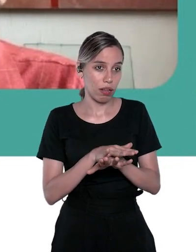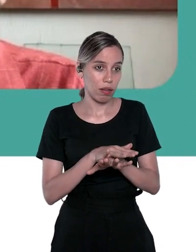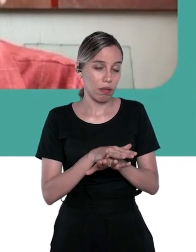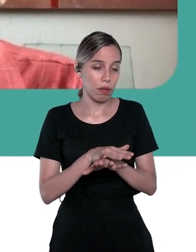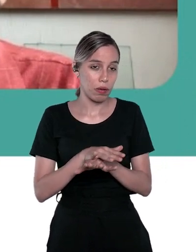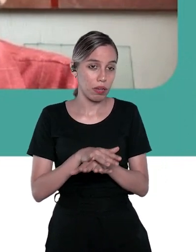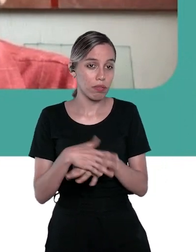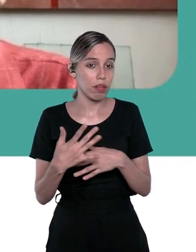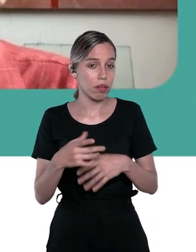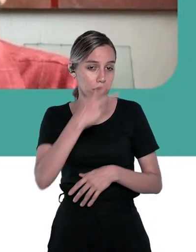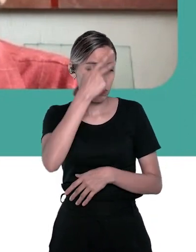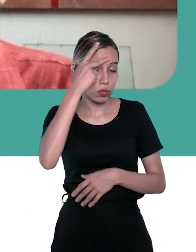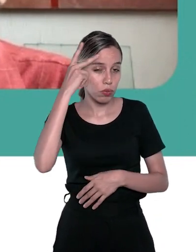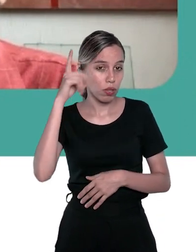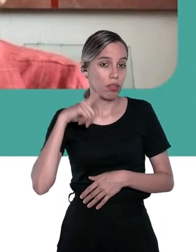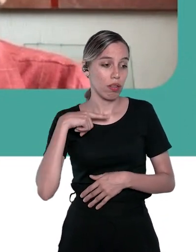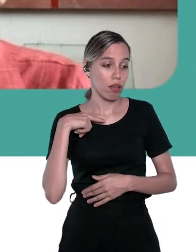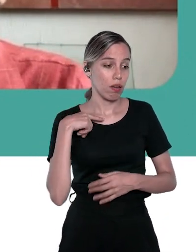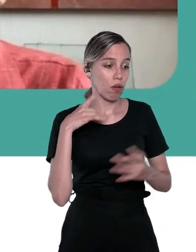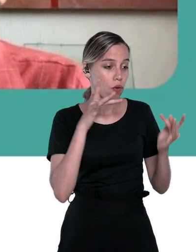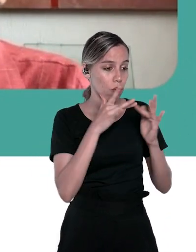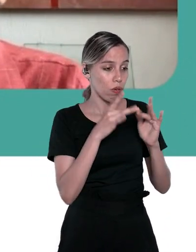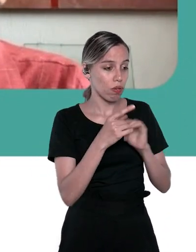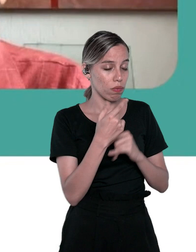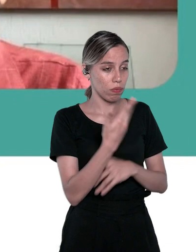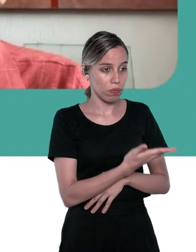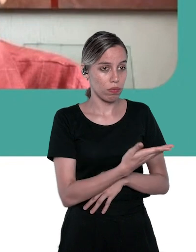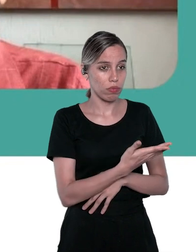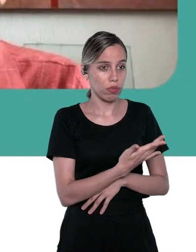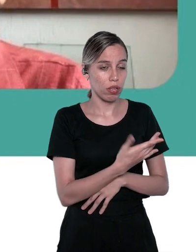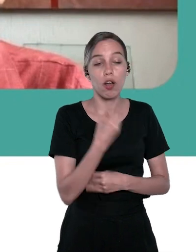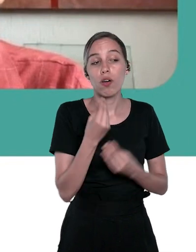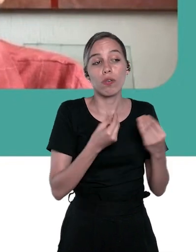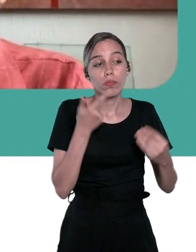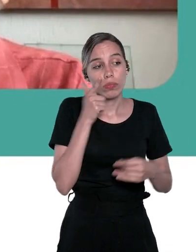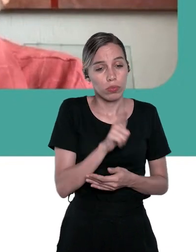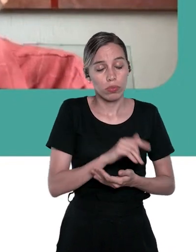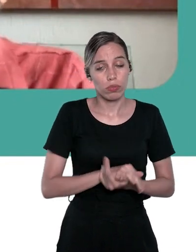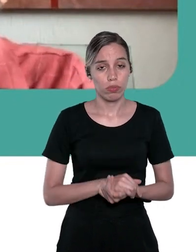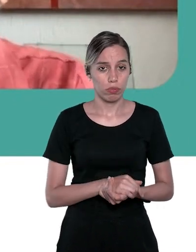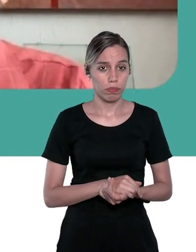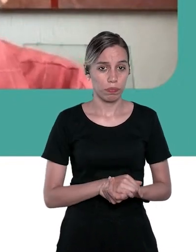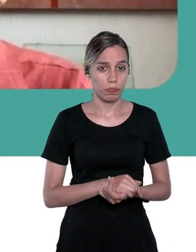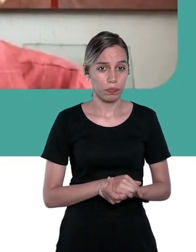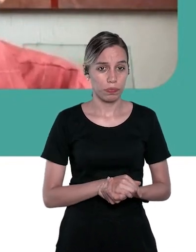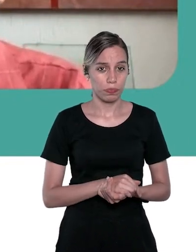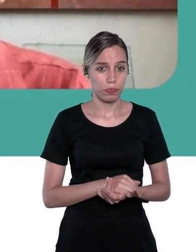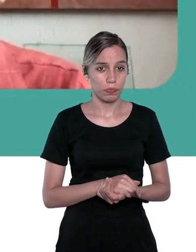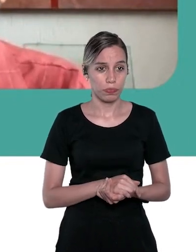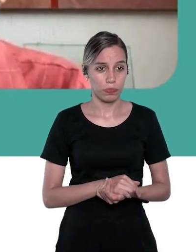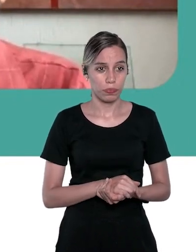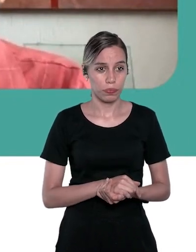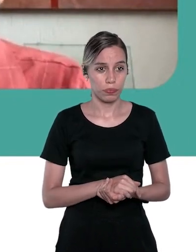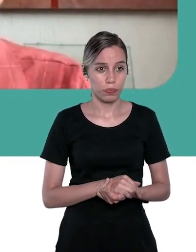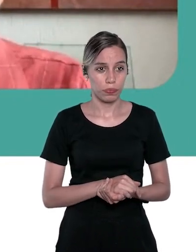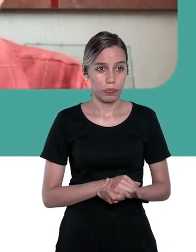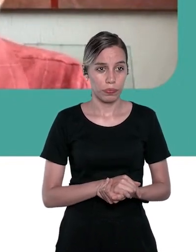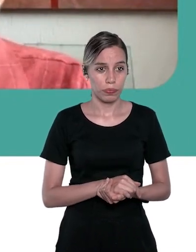aqui agora. Para as pessoas fazerem contato com você, qual que é a forma?